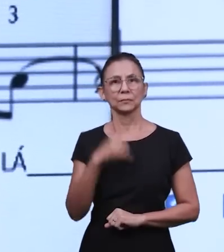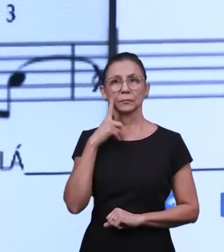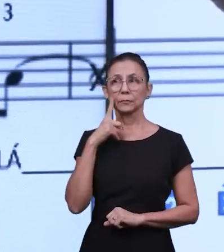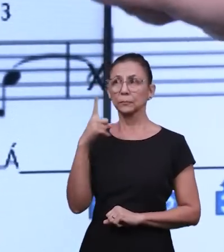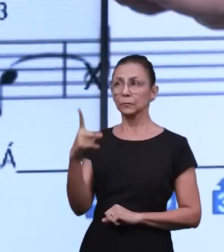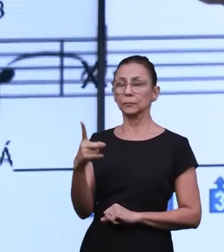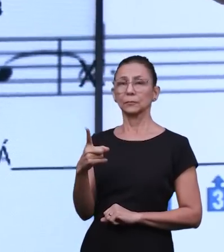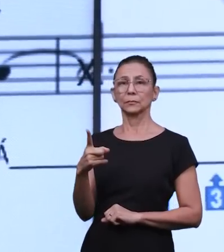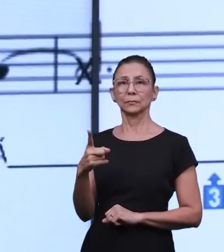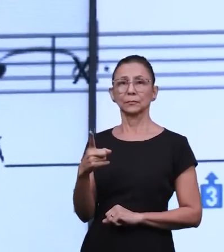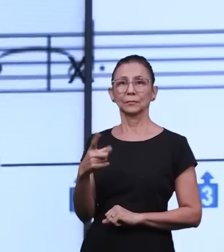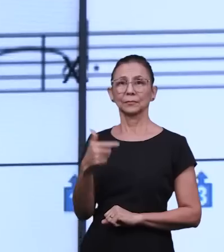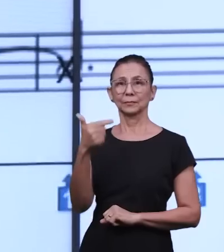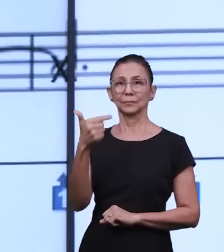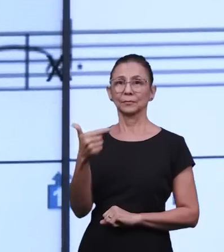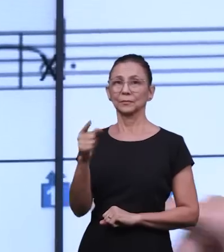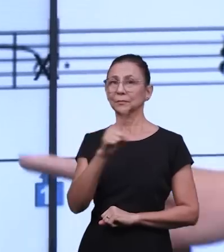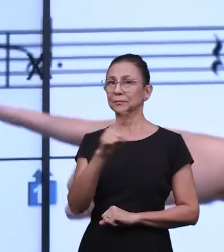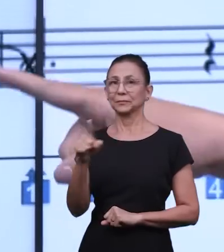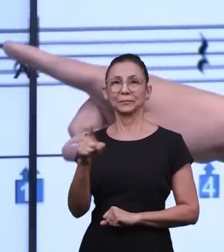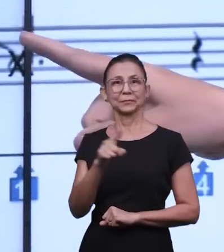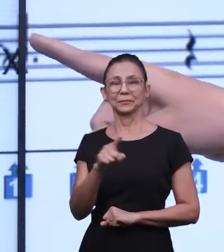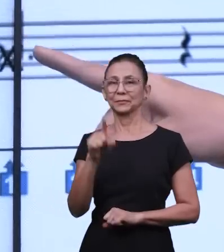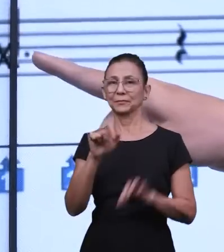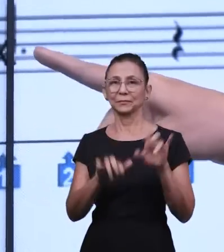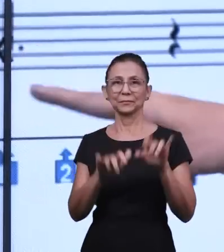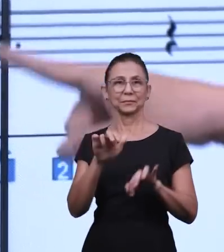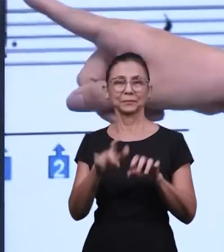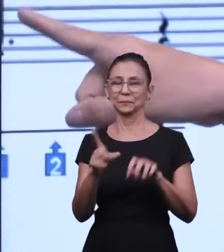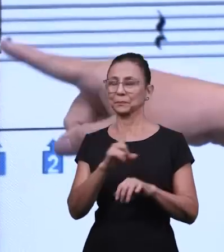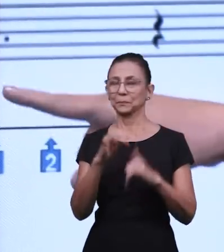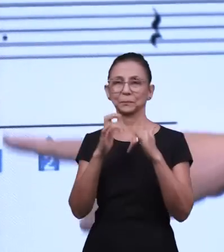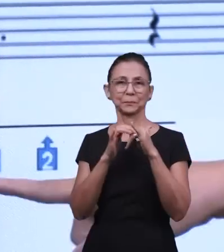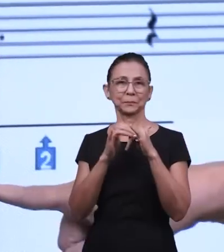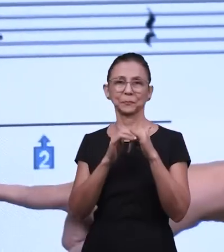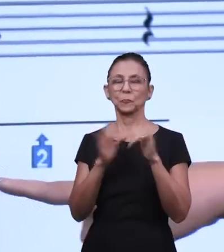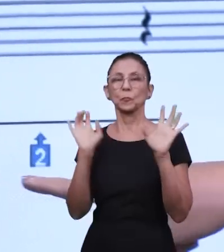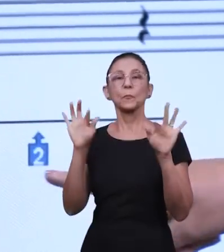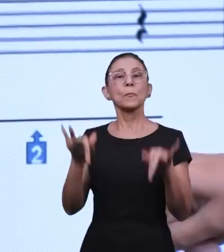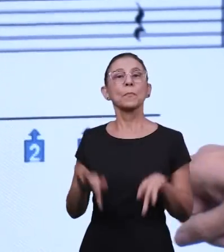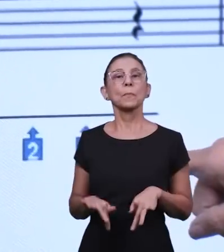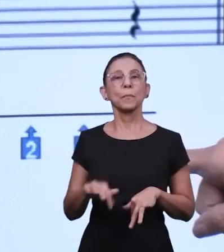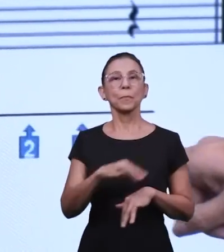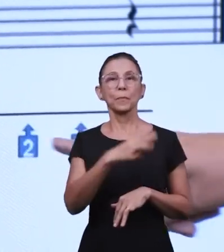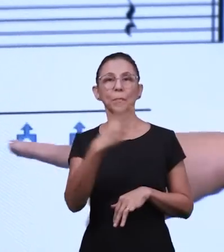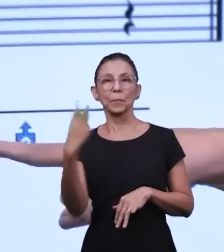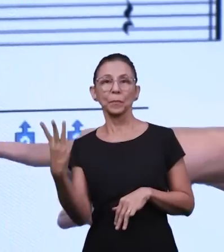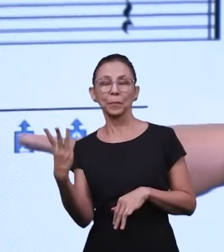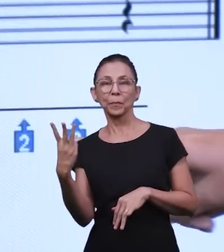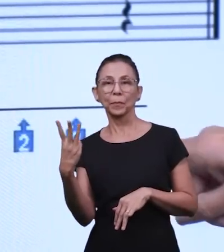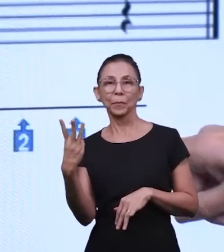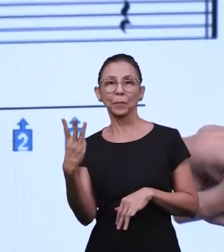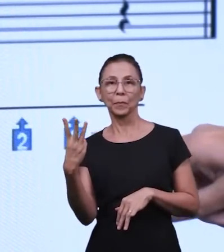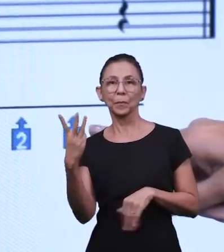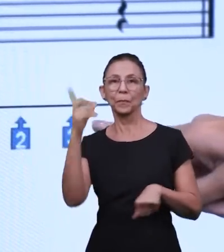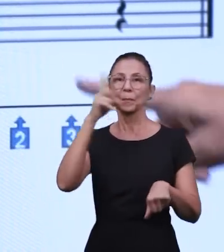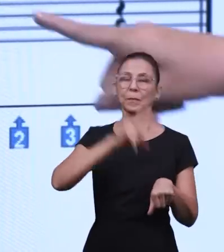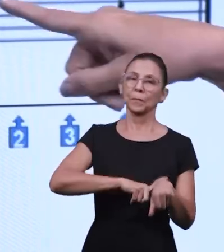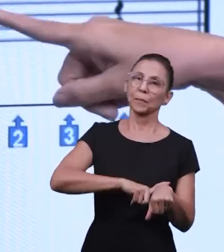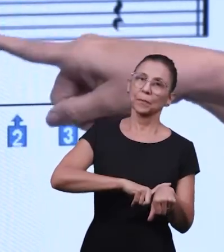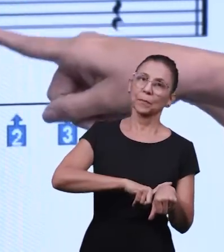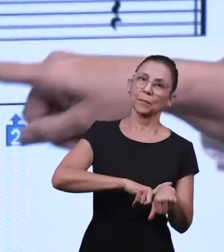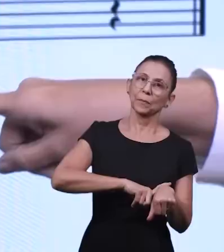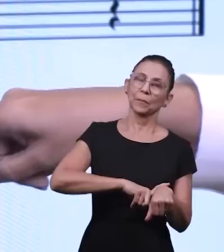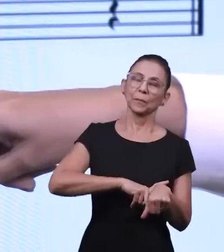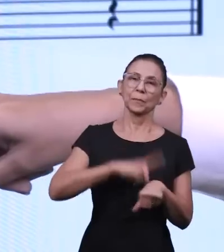segunda não vai tocar. Aqui no final temos 3 tempos que estará